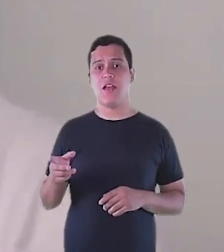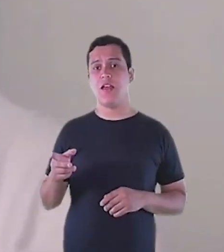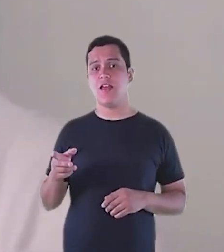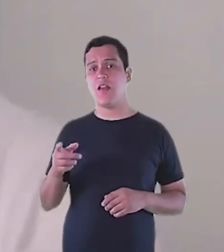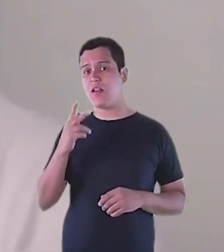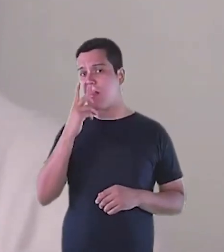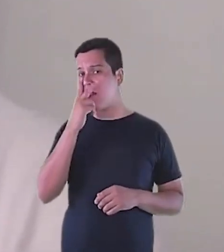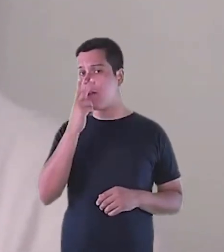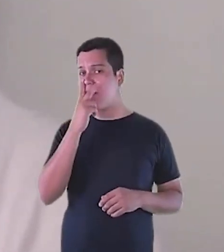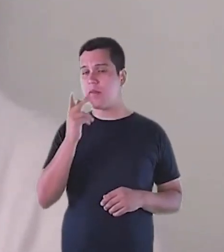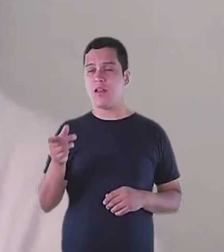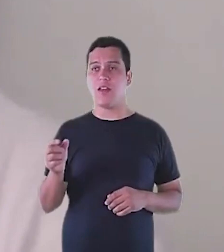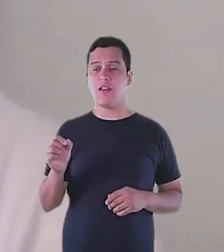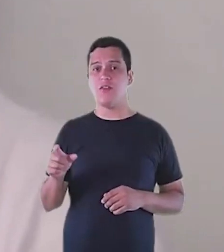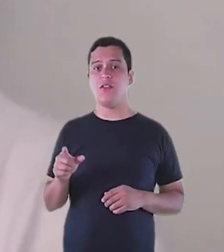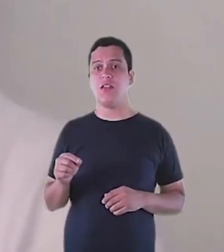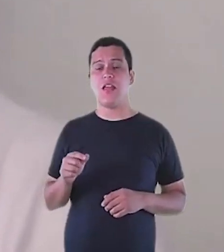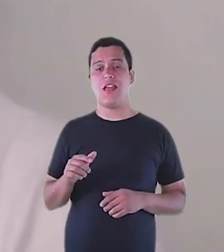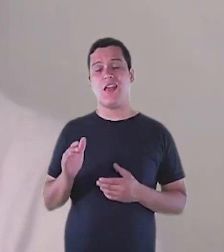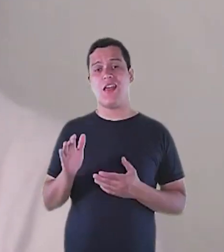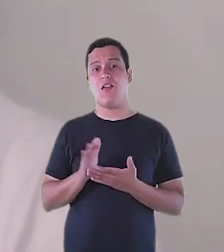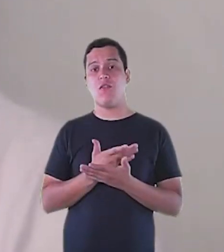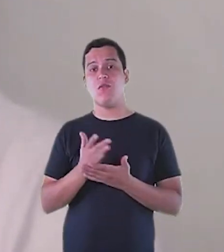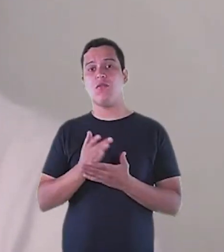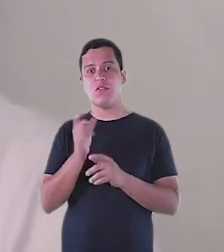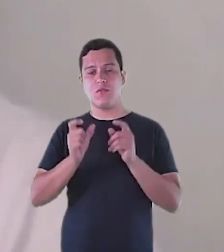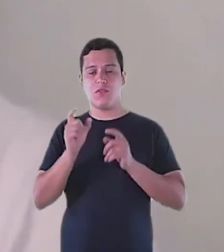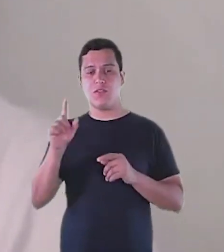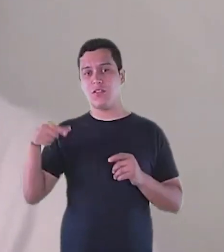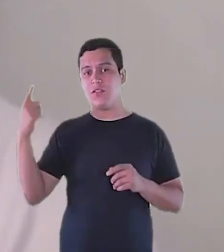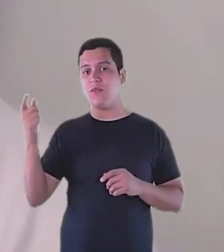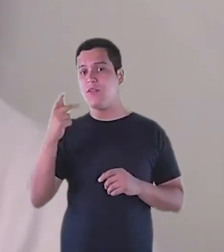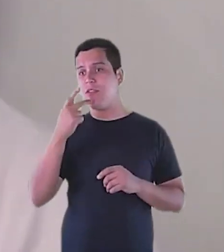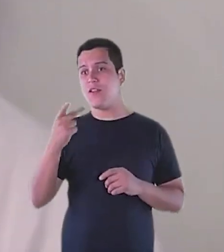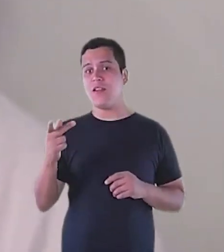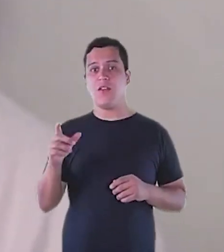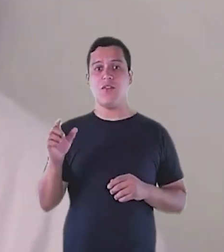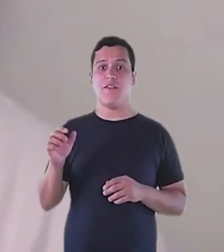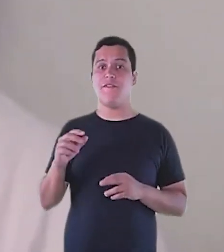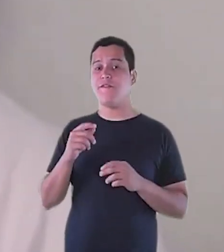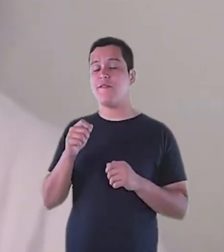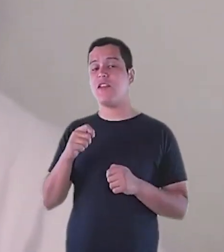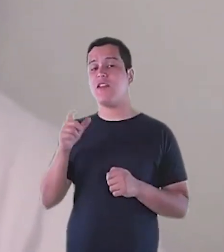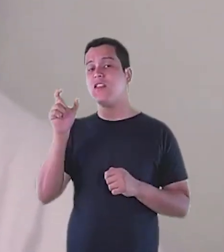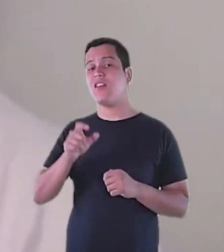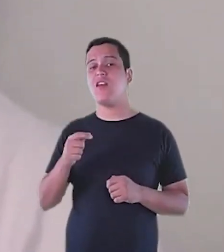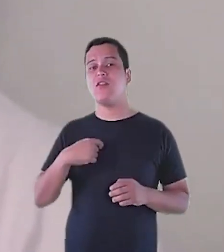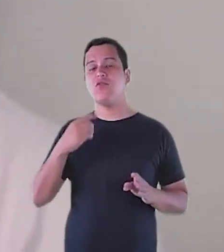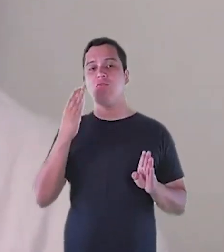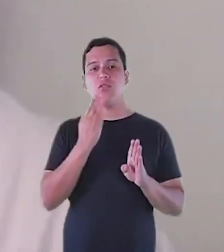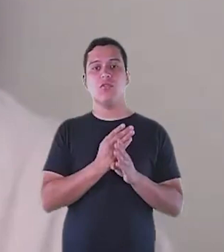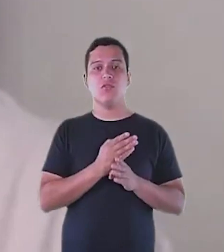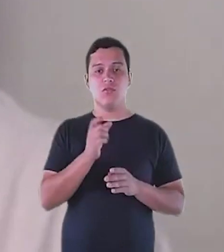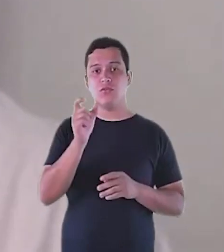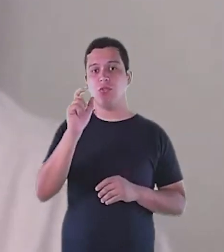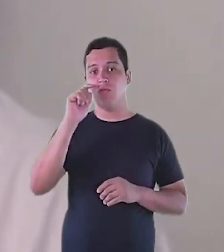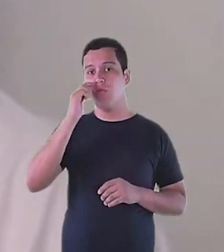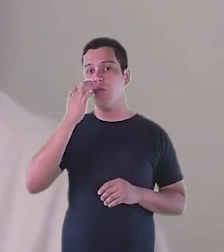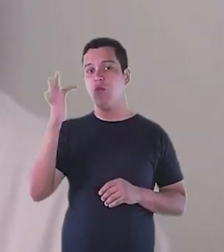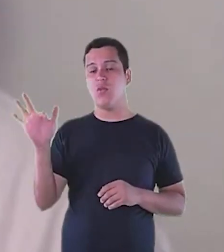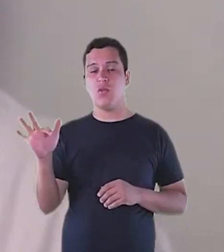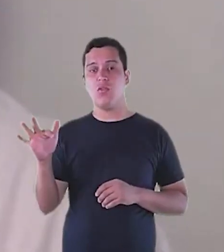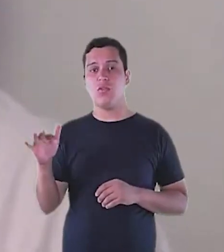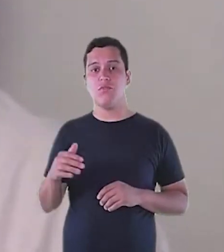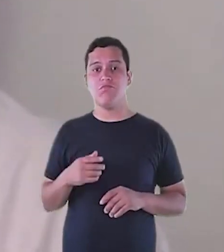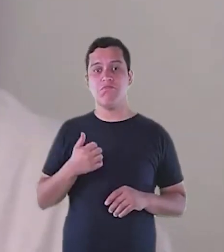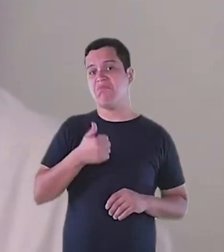foram os bandeirantes, né, os brancos colonizadores que acharam riqueza em Minas Gerais. Quando o padre João Antonil não, diz que foi um negro, anônimo. Não